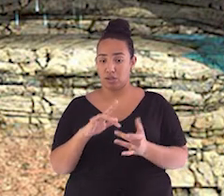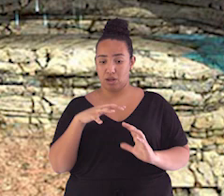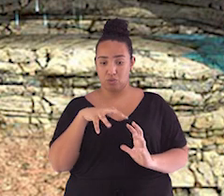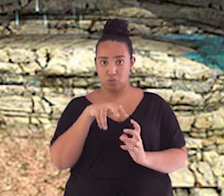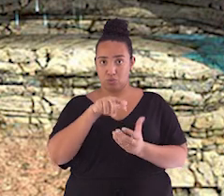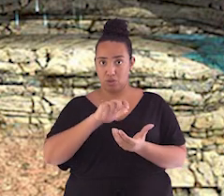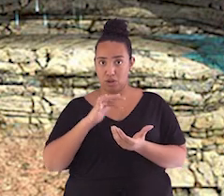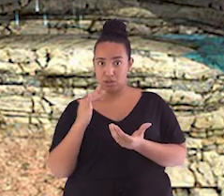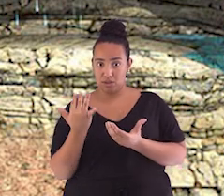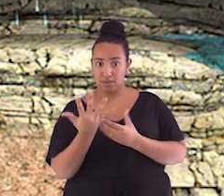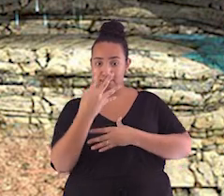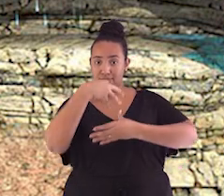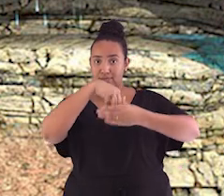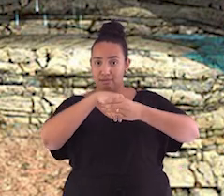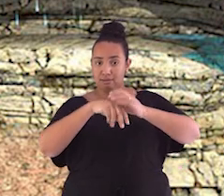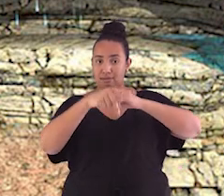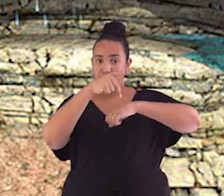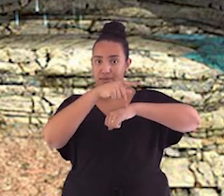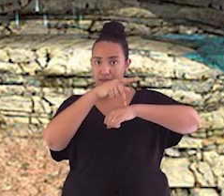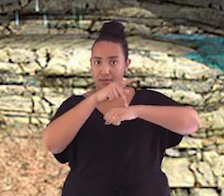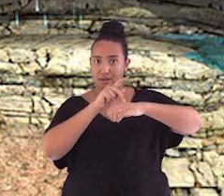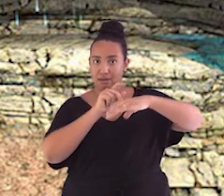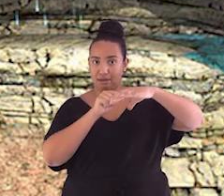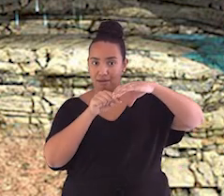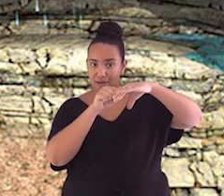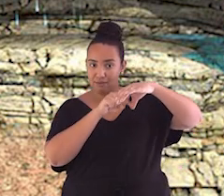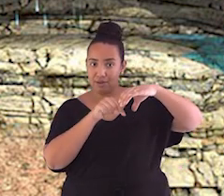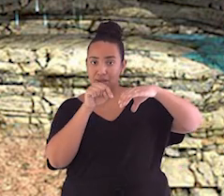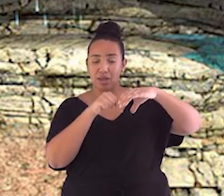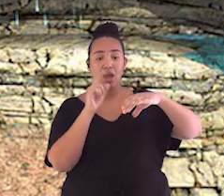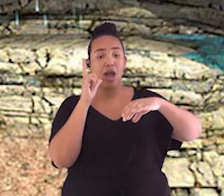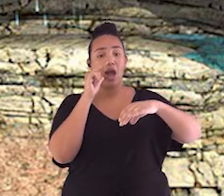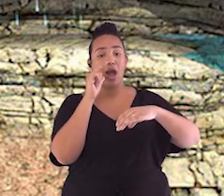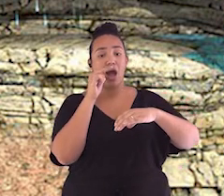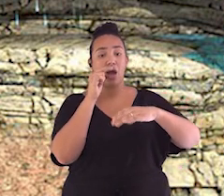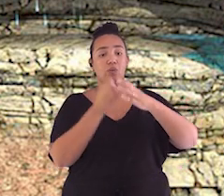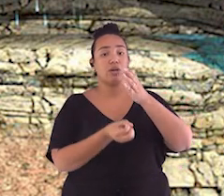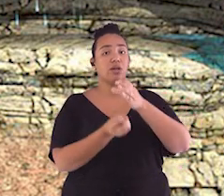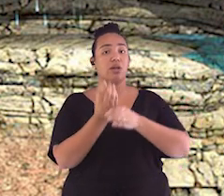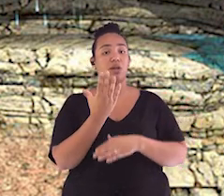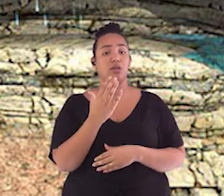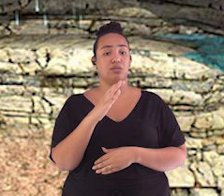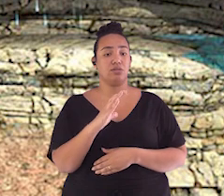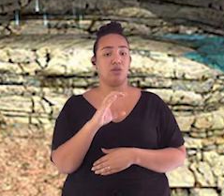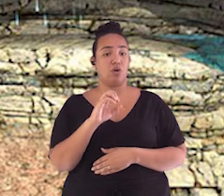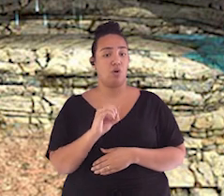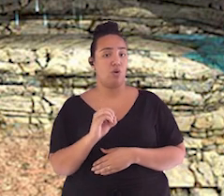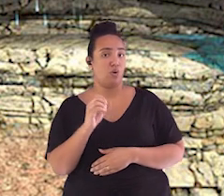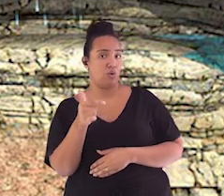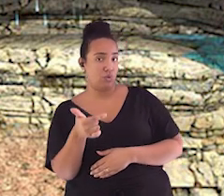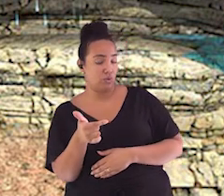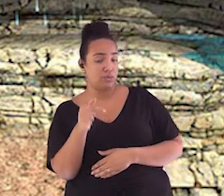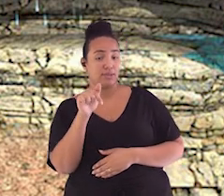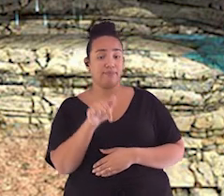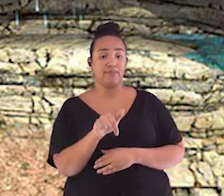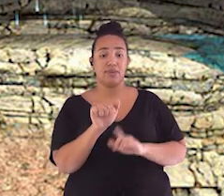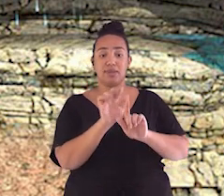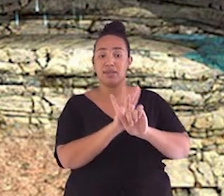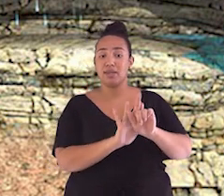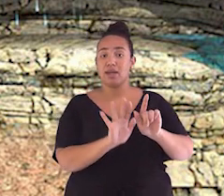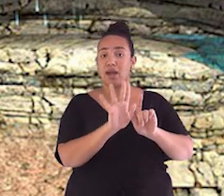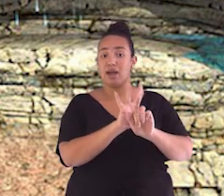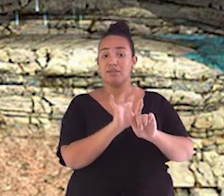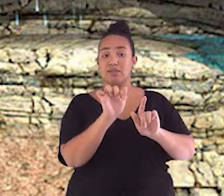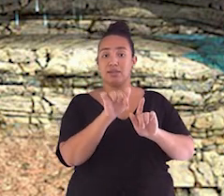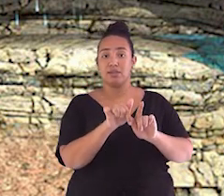caverna, a água ela libera o CO2, que é o gás carbônico, tá? E a concentração desse gás é menor